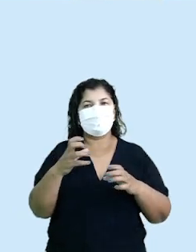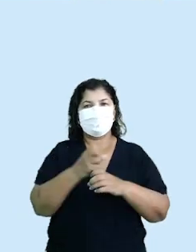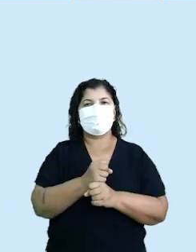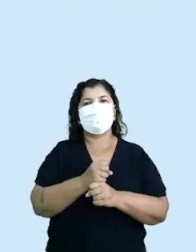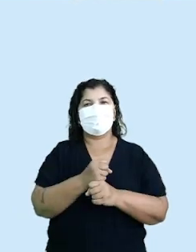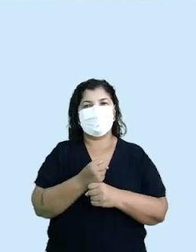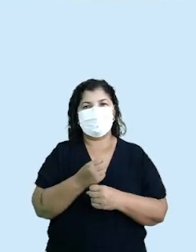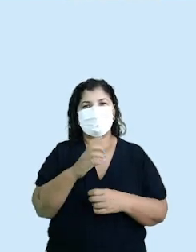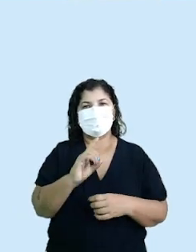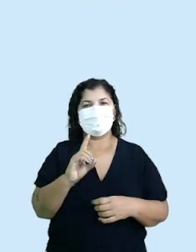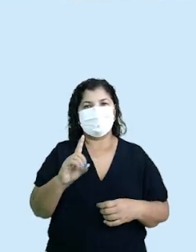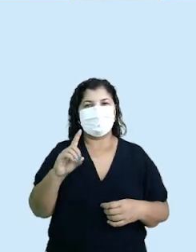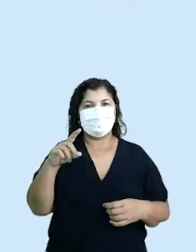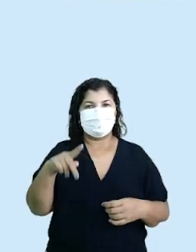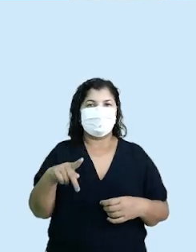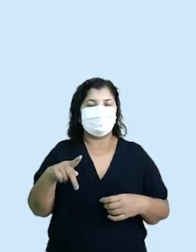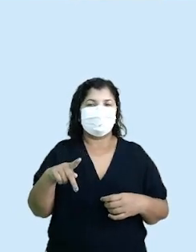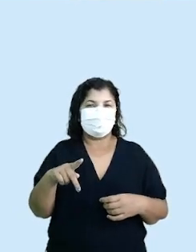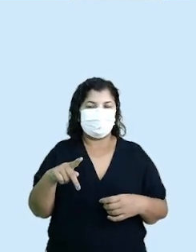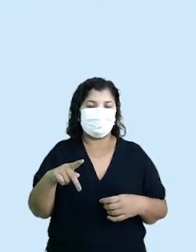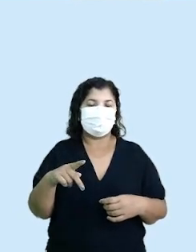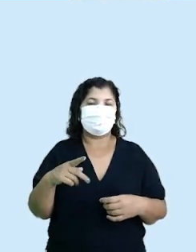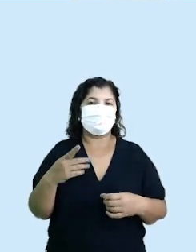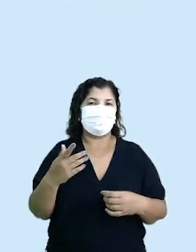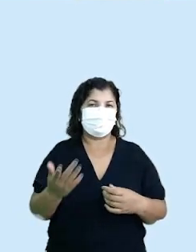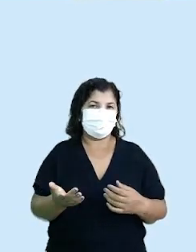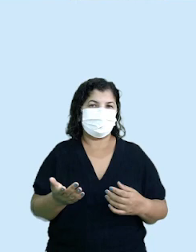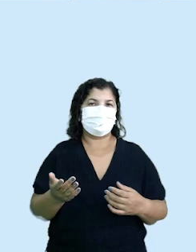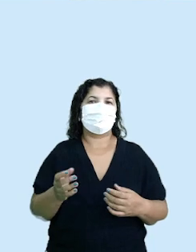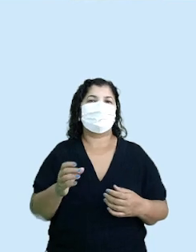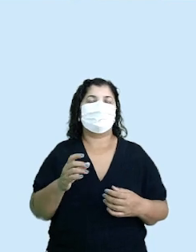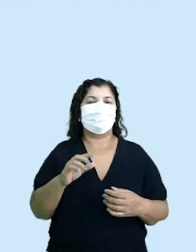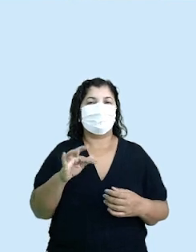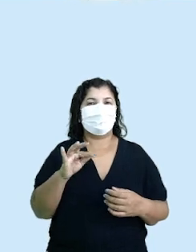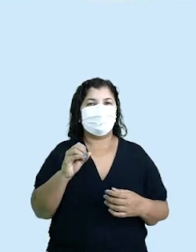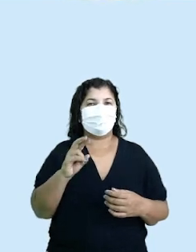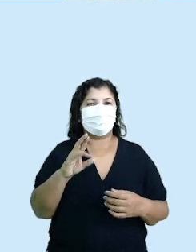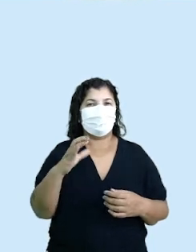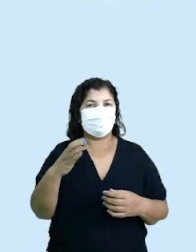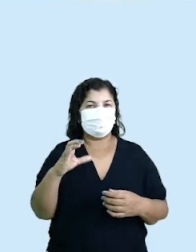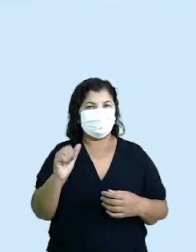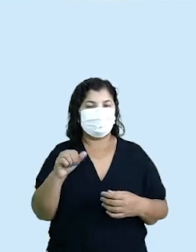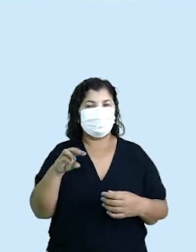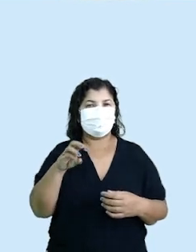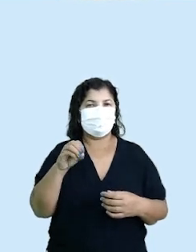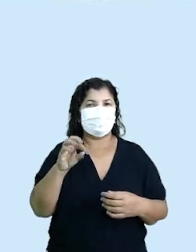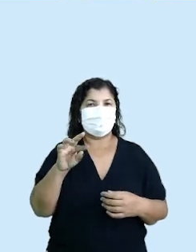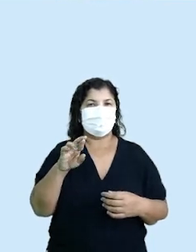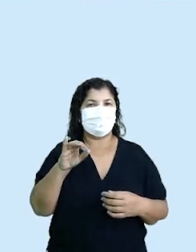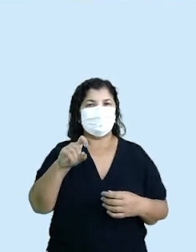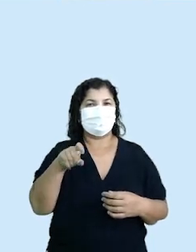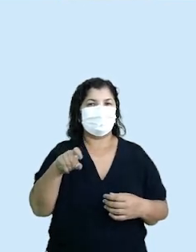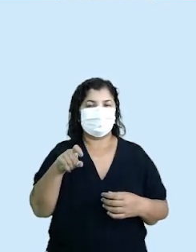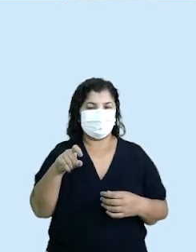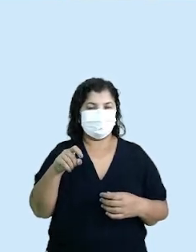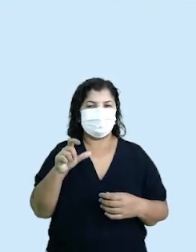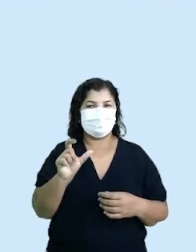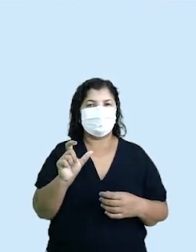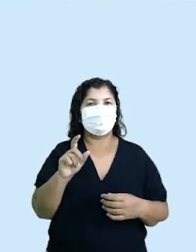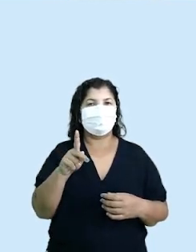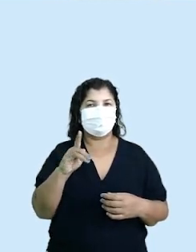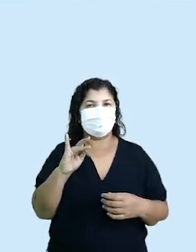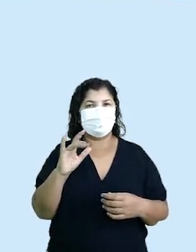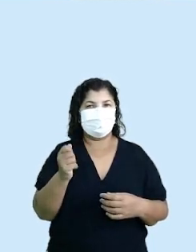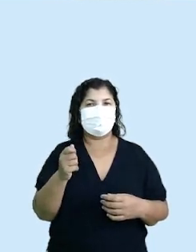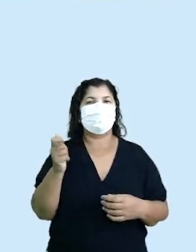as DDPs, as voltagens, ou melhor, a força eletromotriz de todas essas pilhas. Assim você consegue formar